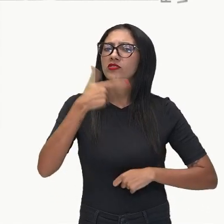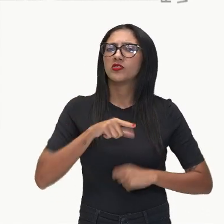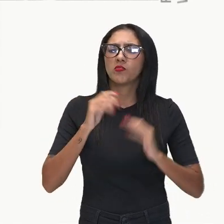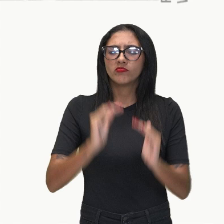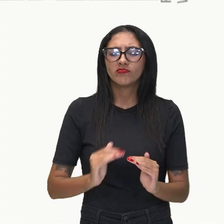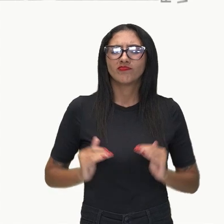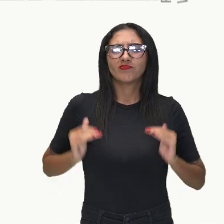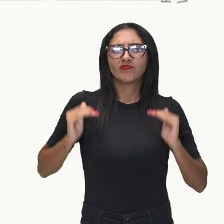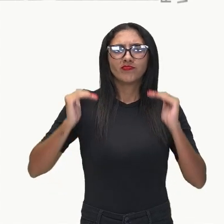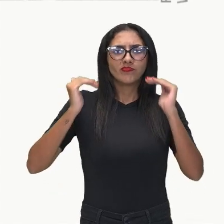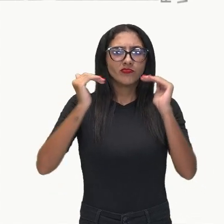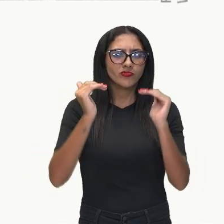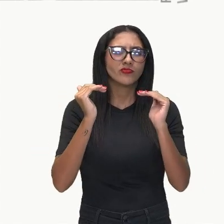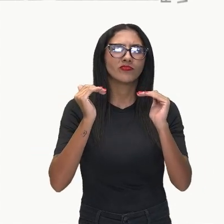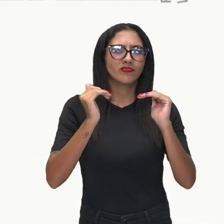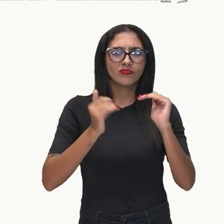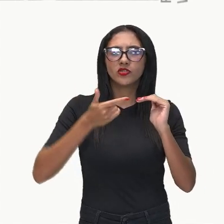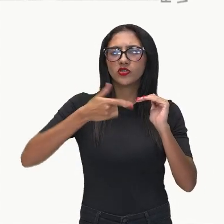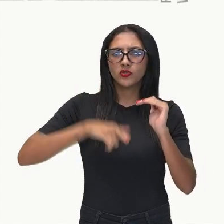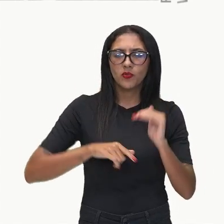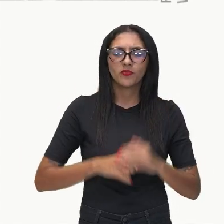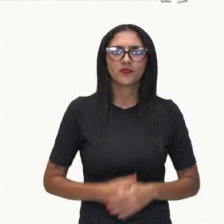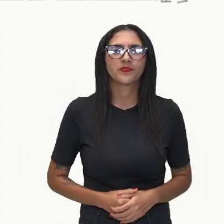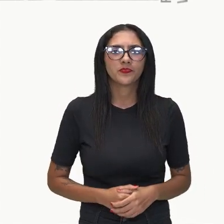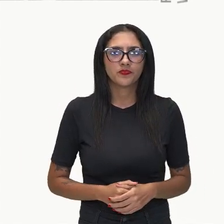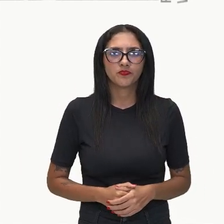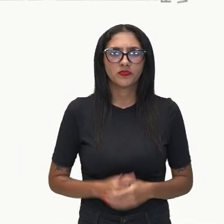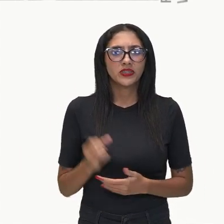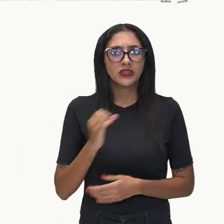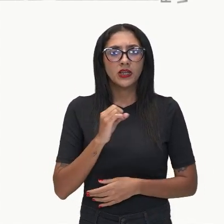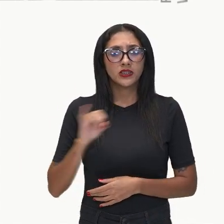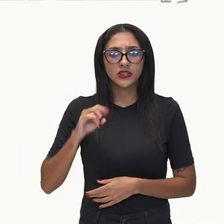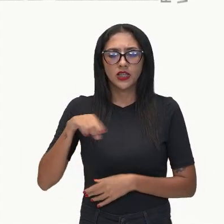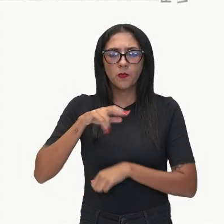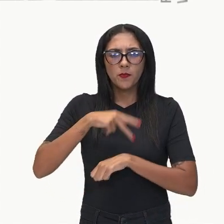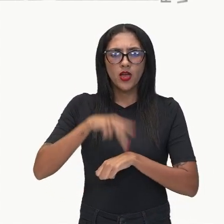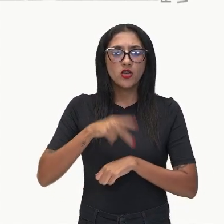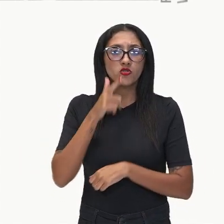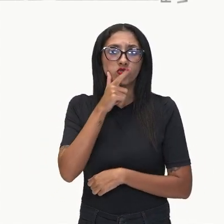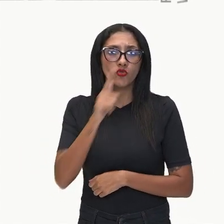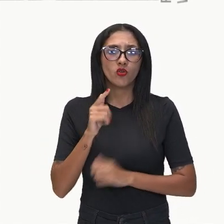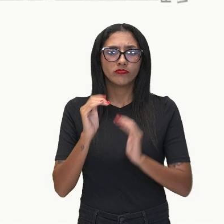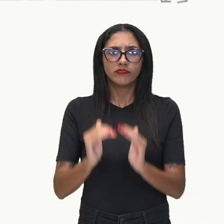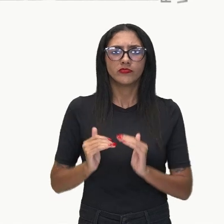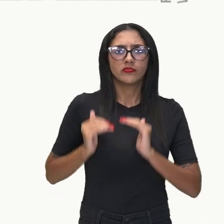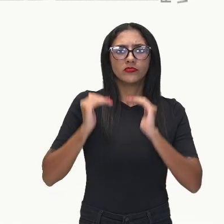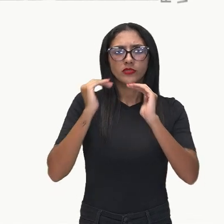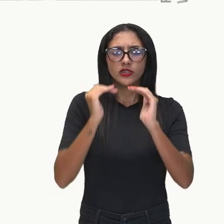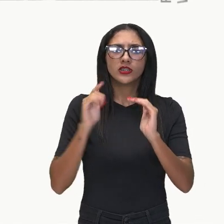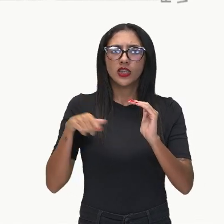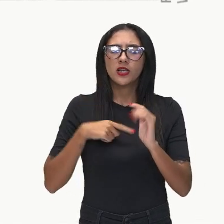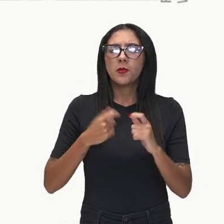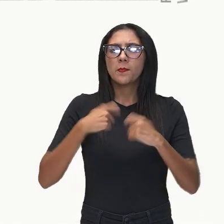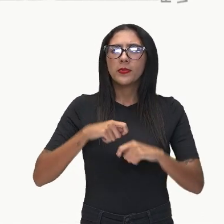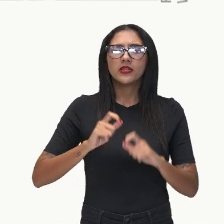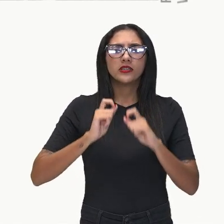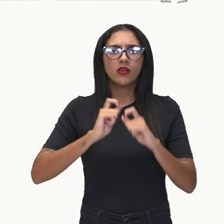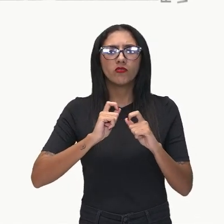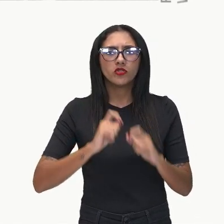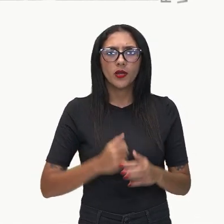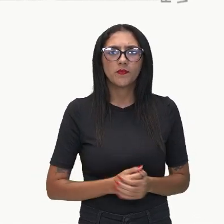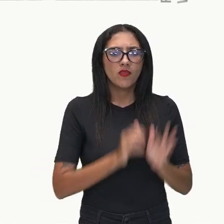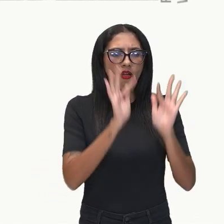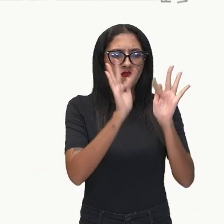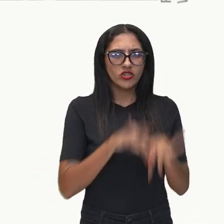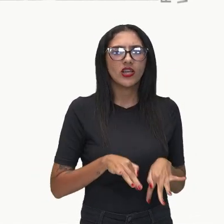Se reconstruir. E para que ela se reconstruísse, ela tinha que fazer cessar o Tratado